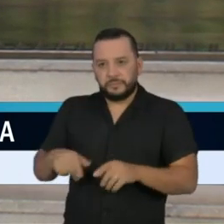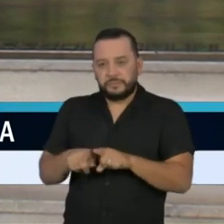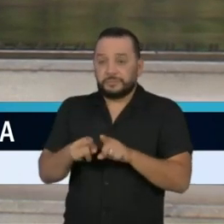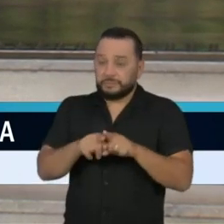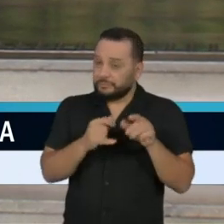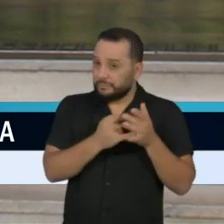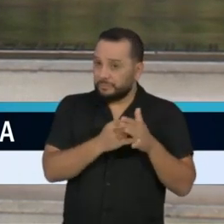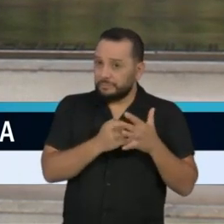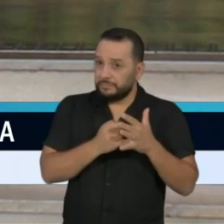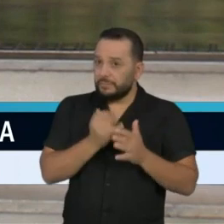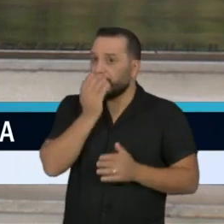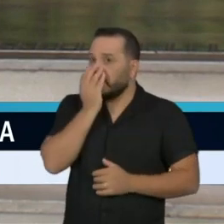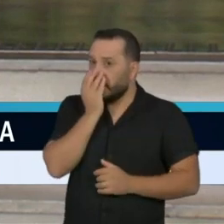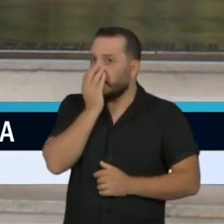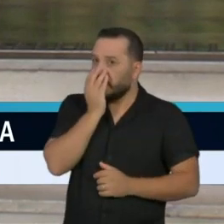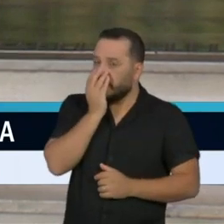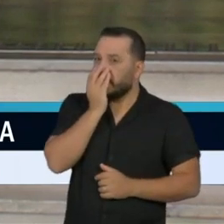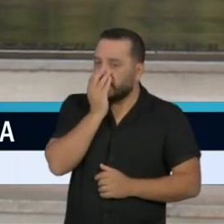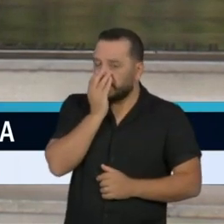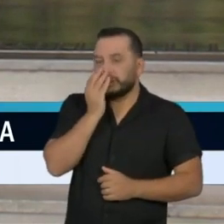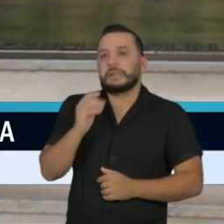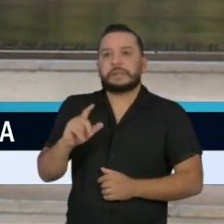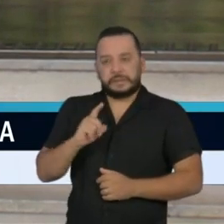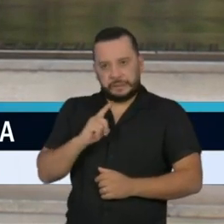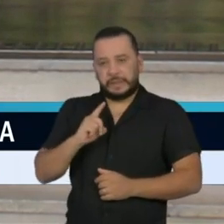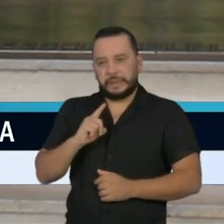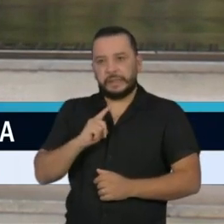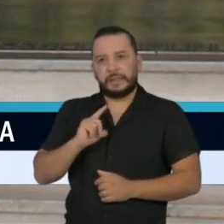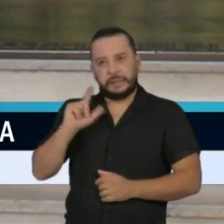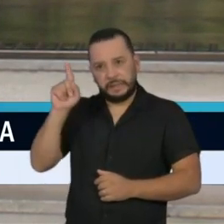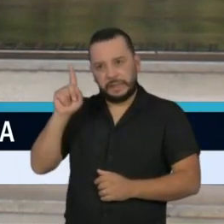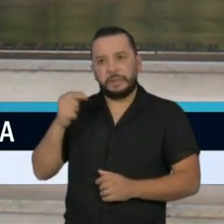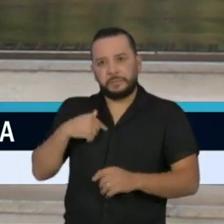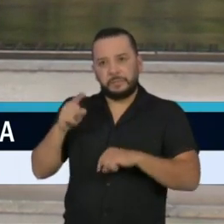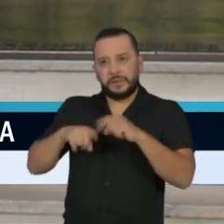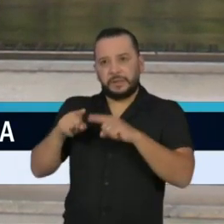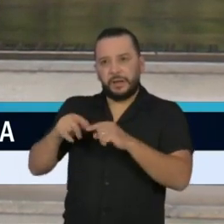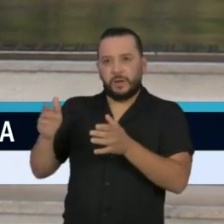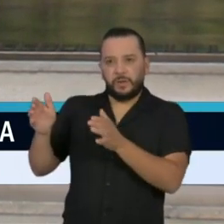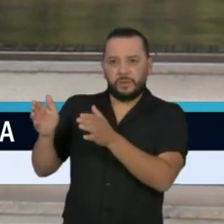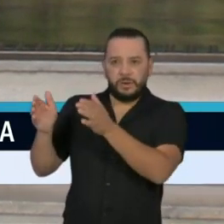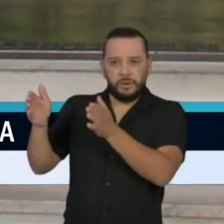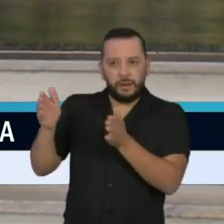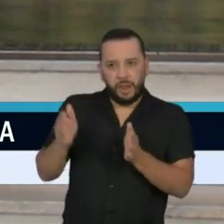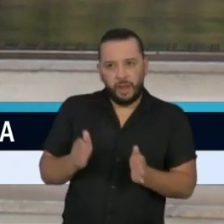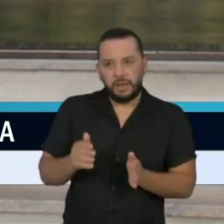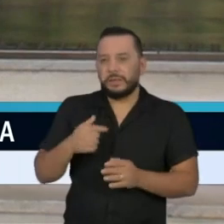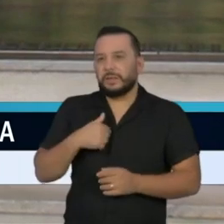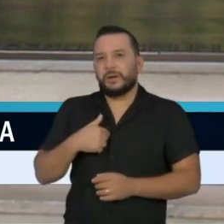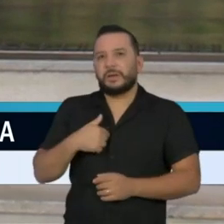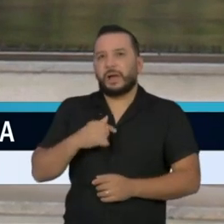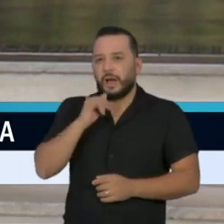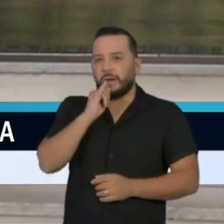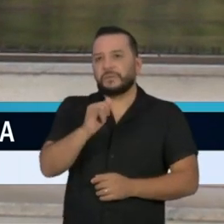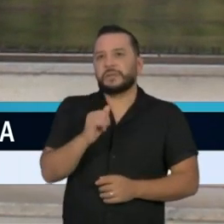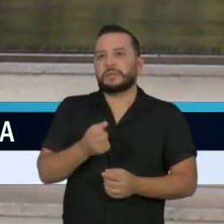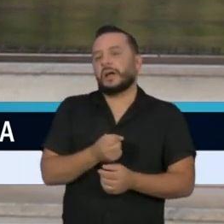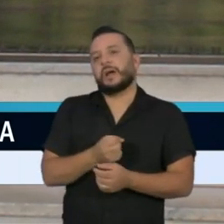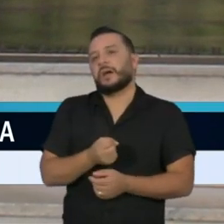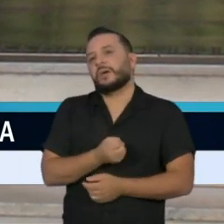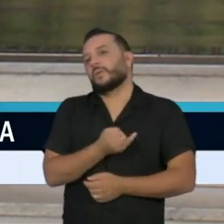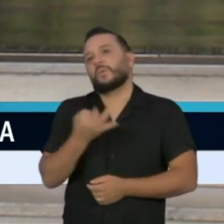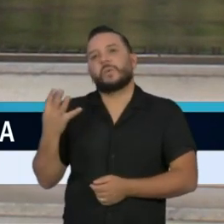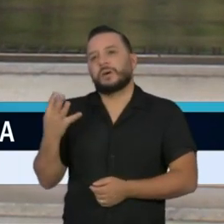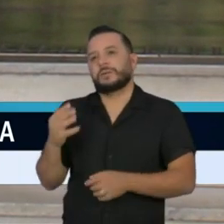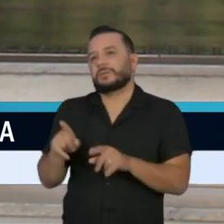foram adquiridos e chegaram, e nós temos novos lotes que chegarão. Nós apenas não estamos revelando com antecedência o dia